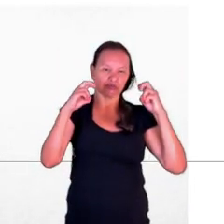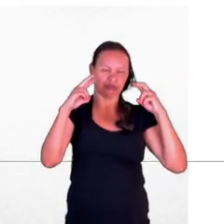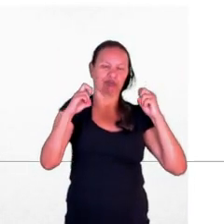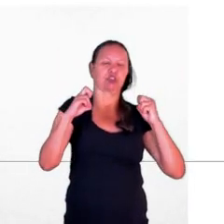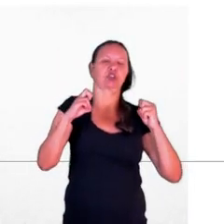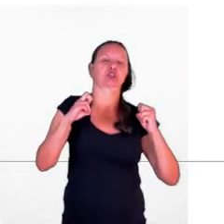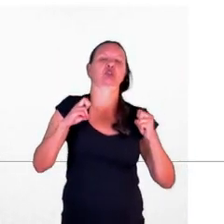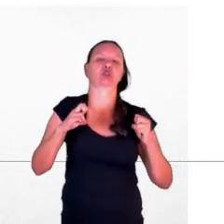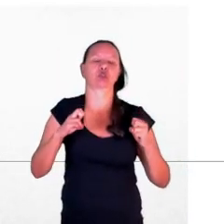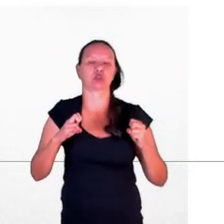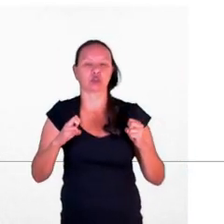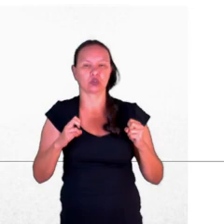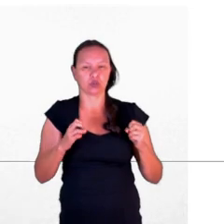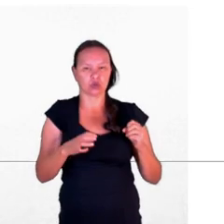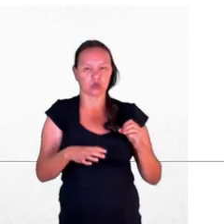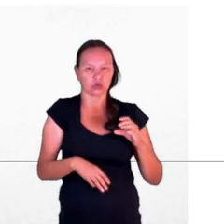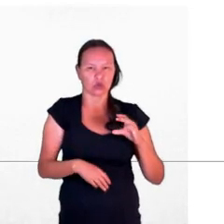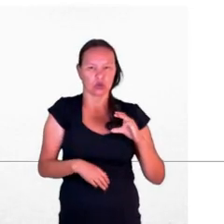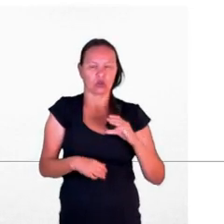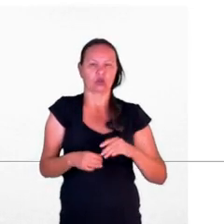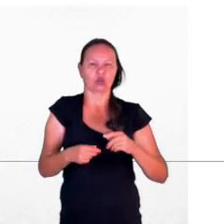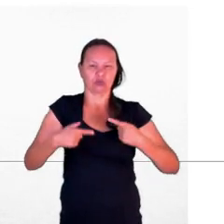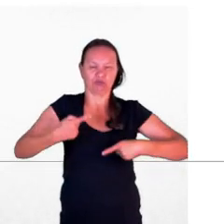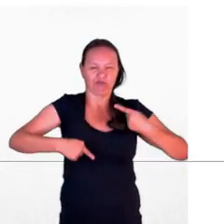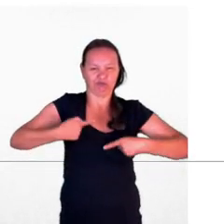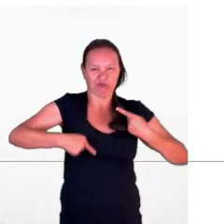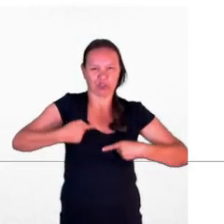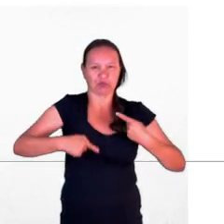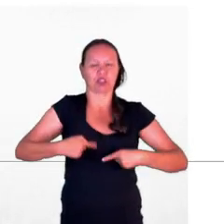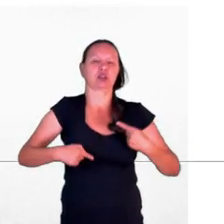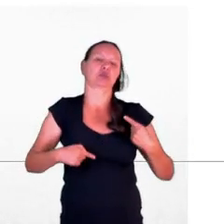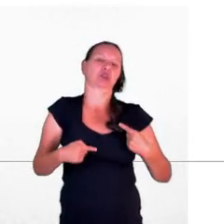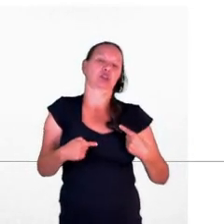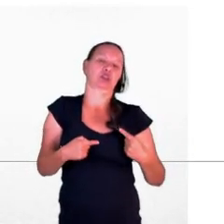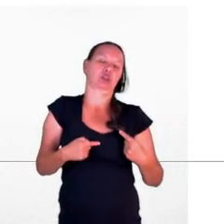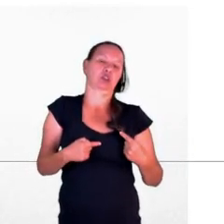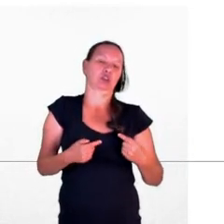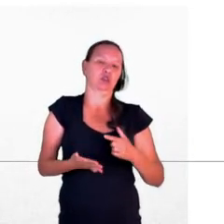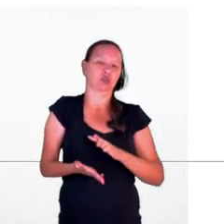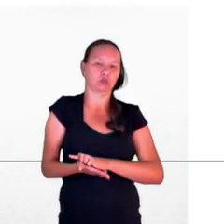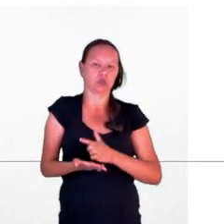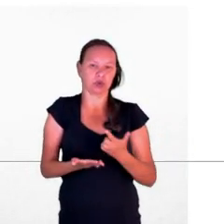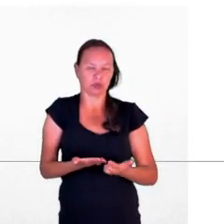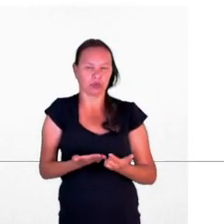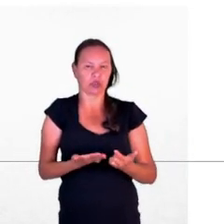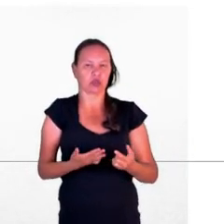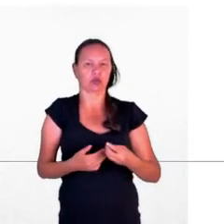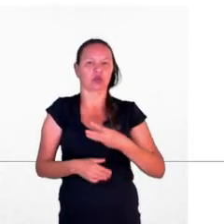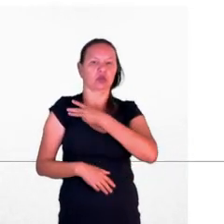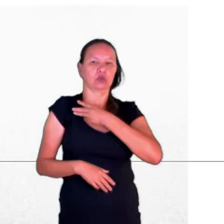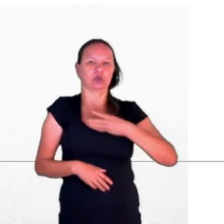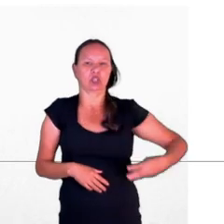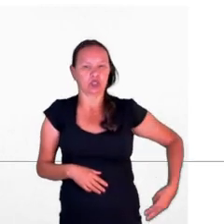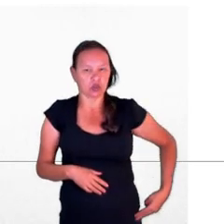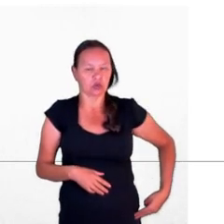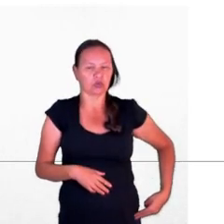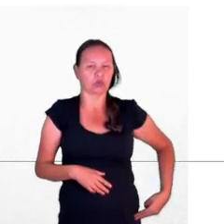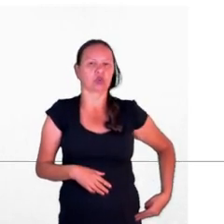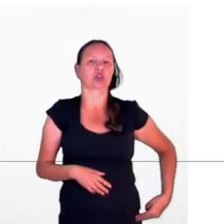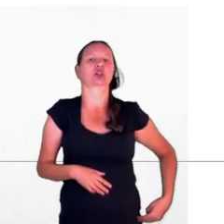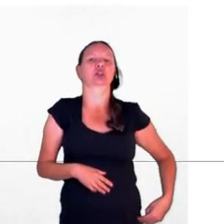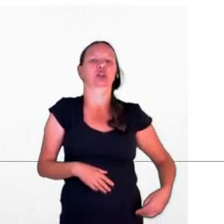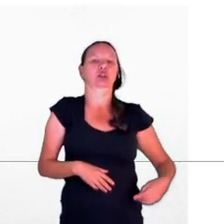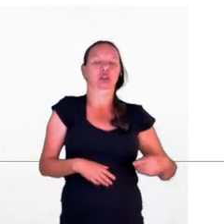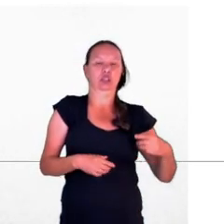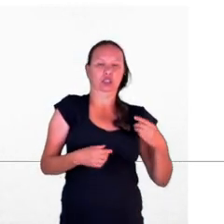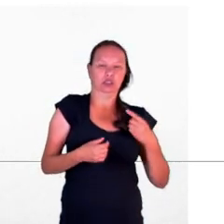análise conjuntura e o próprio debate também e eu vou trazer aqui uma experiência do Ministério Público de